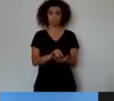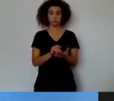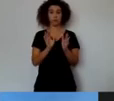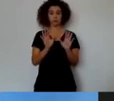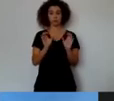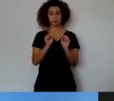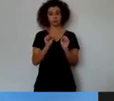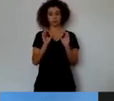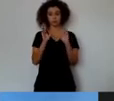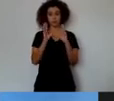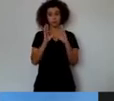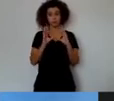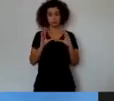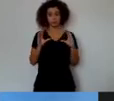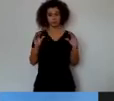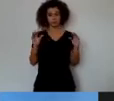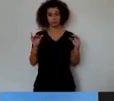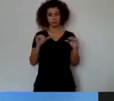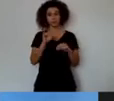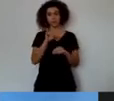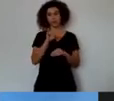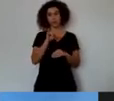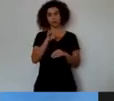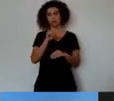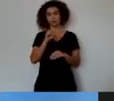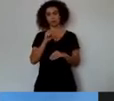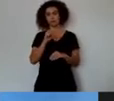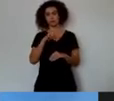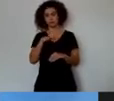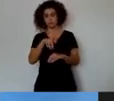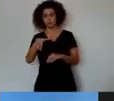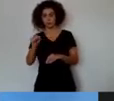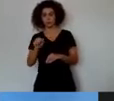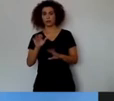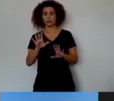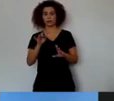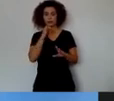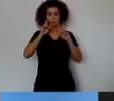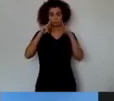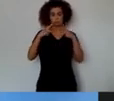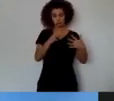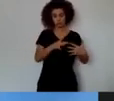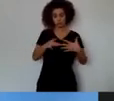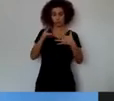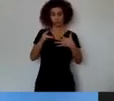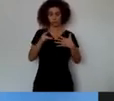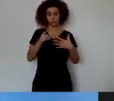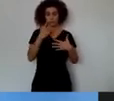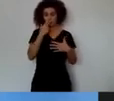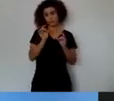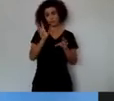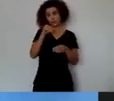que é igual Isabela, se não me engano, foi falou, assim, né? A gente vai rever os privilégios, talvez de forma muito aqui no nosso grupo, onde a